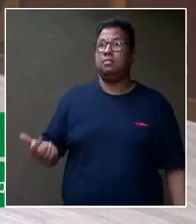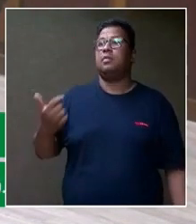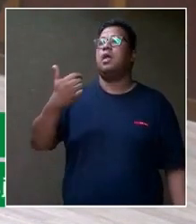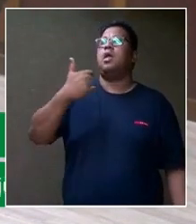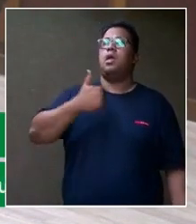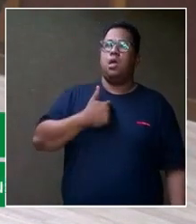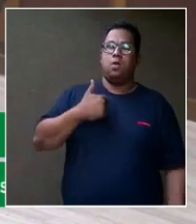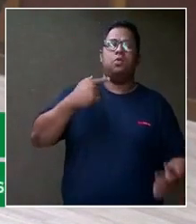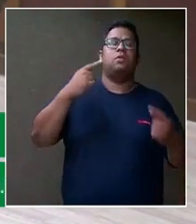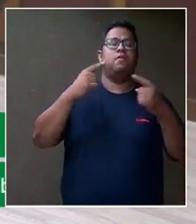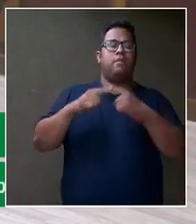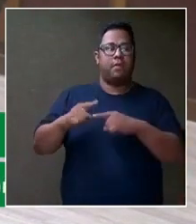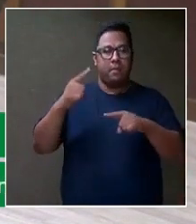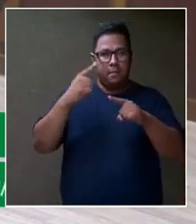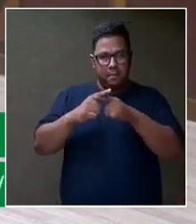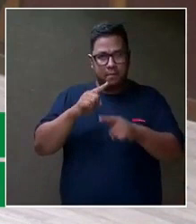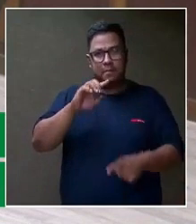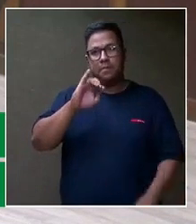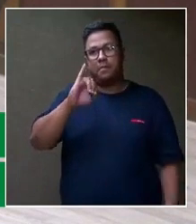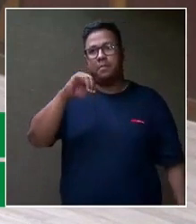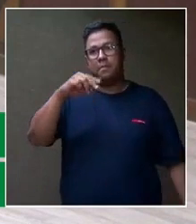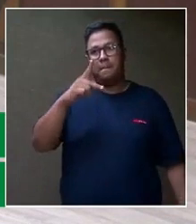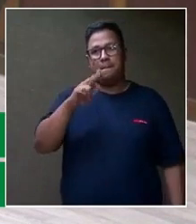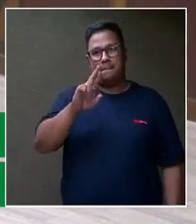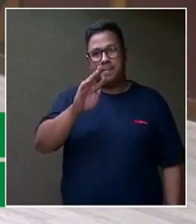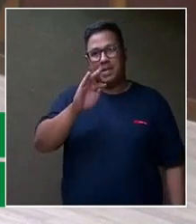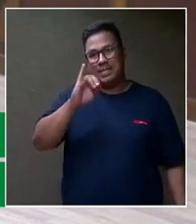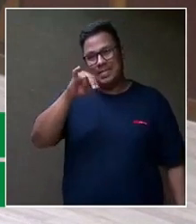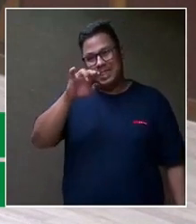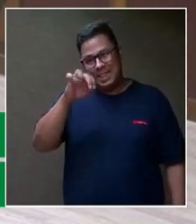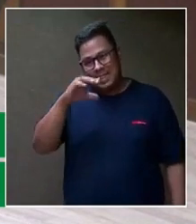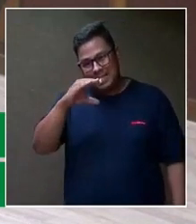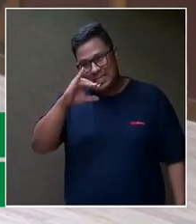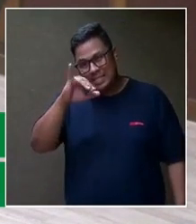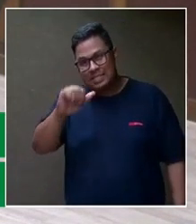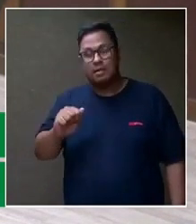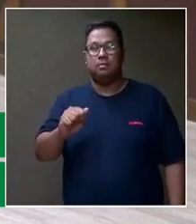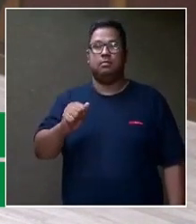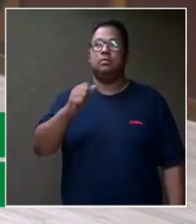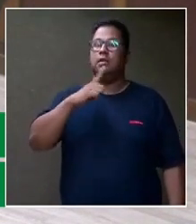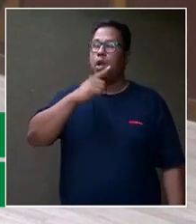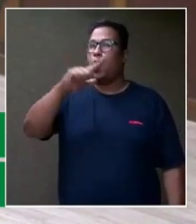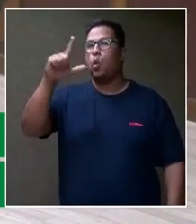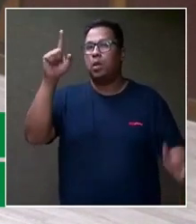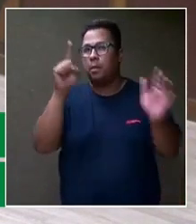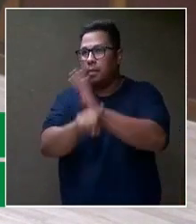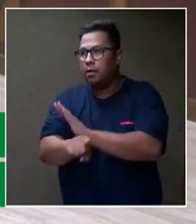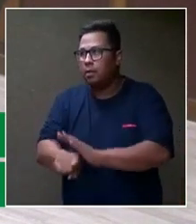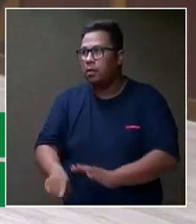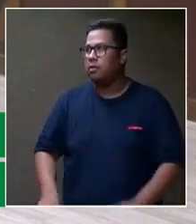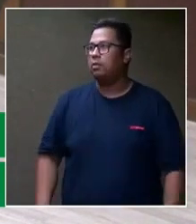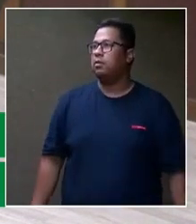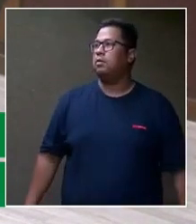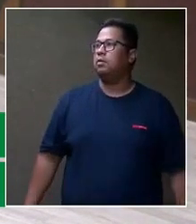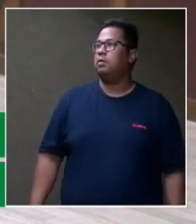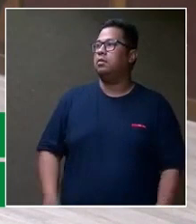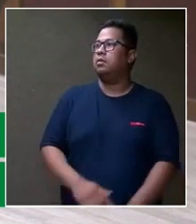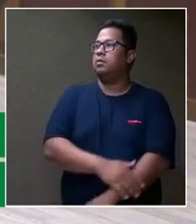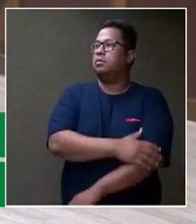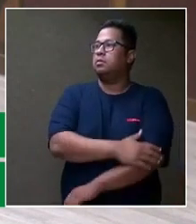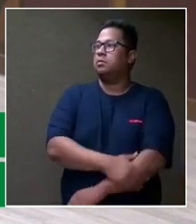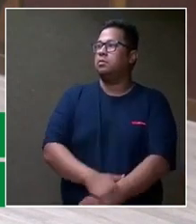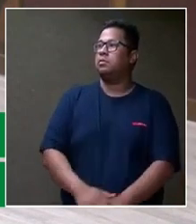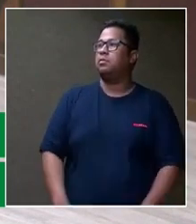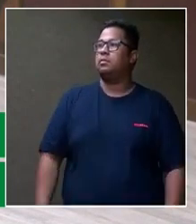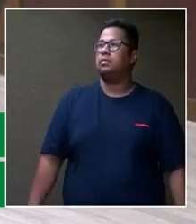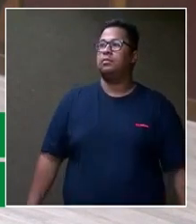estou indeferindo pela impertinência. Excelência. O senhor tem mais alguma pergunta, Rafael, doutor? Rafael é mencionado no print, na